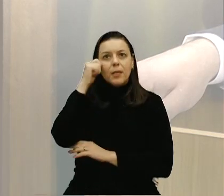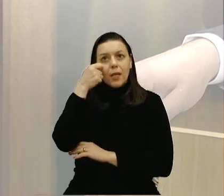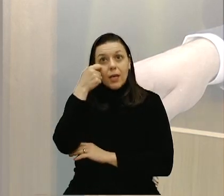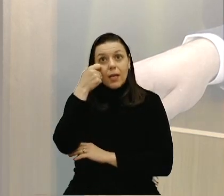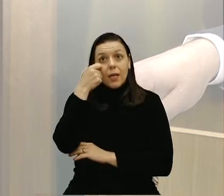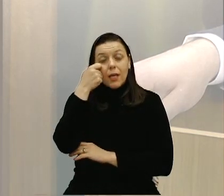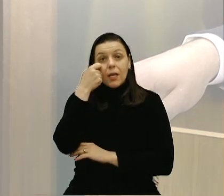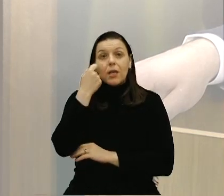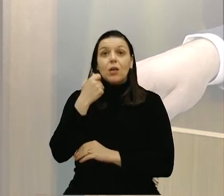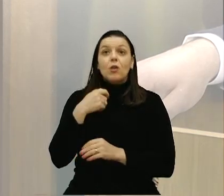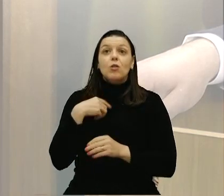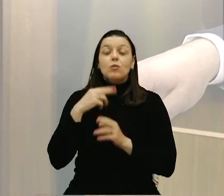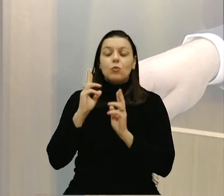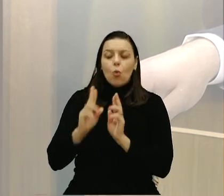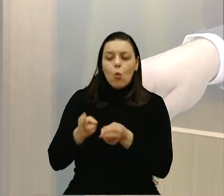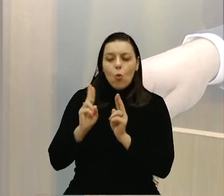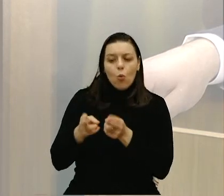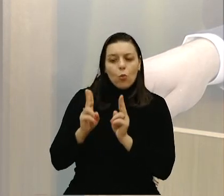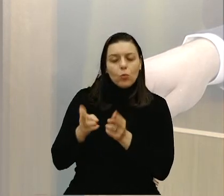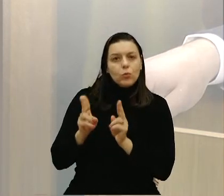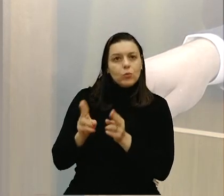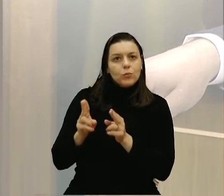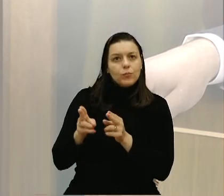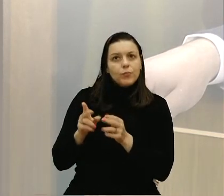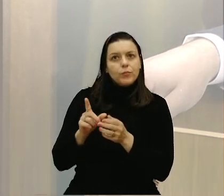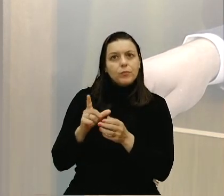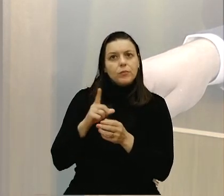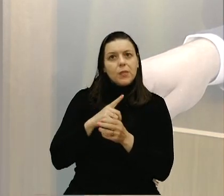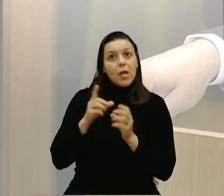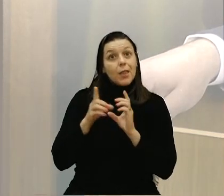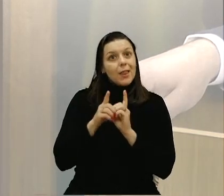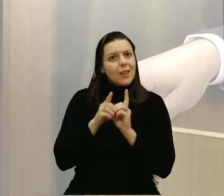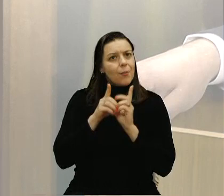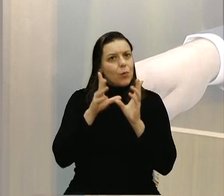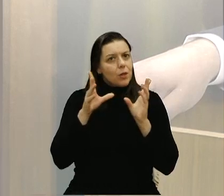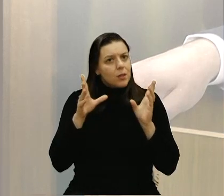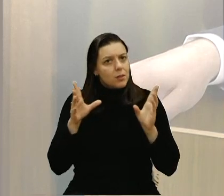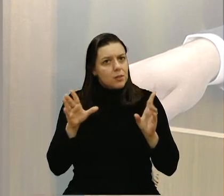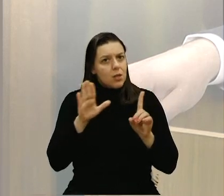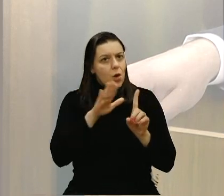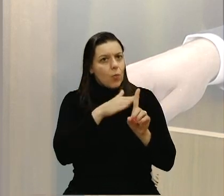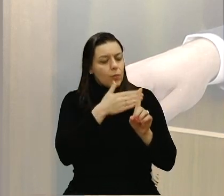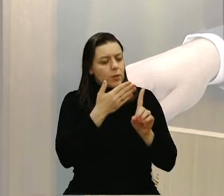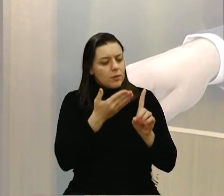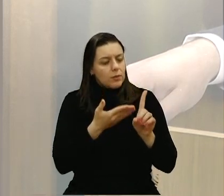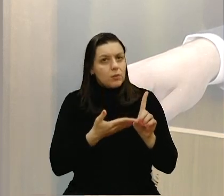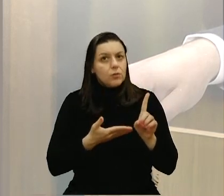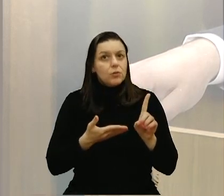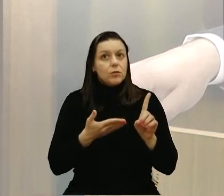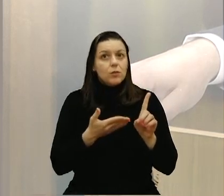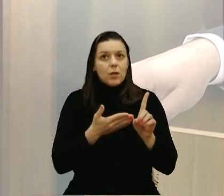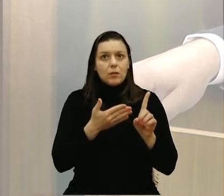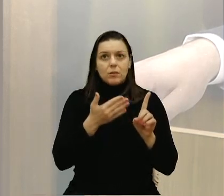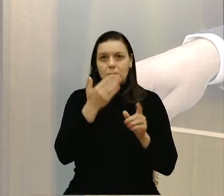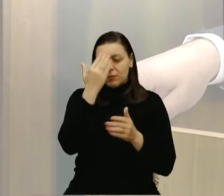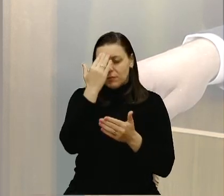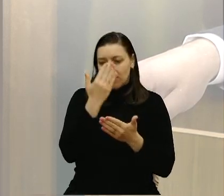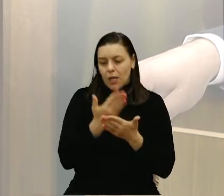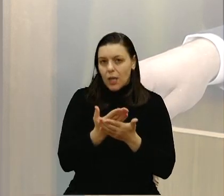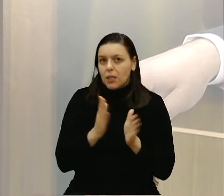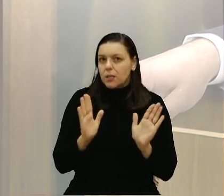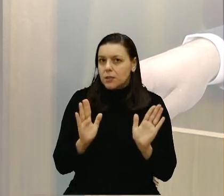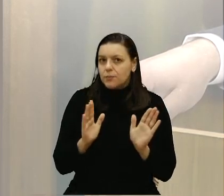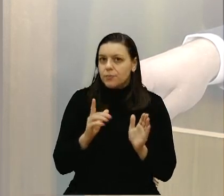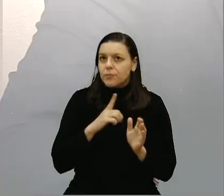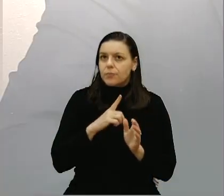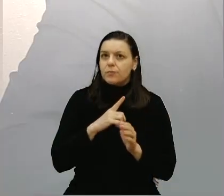gente precisa constantemente torná-la democrática, homenageando a todas as crenças. Nós aqui recebemos